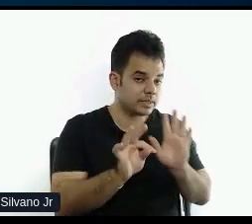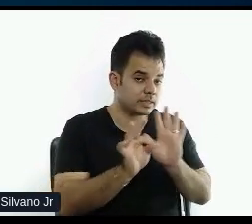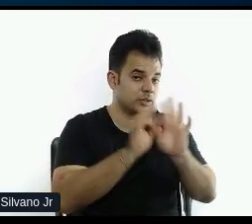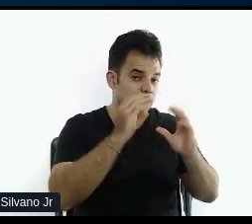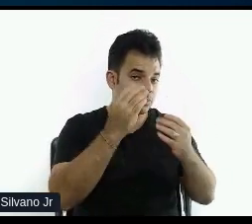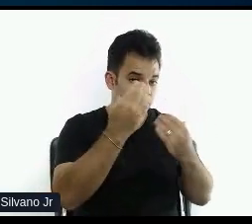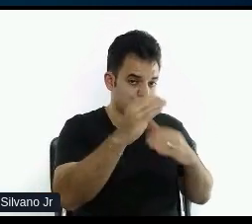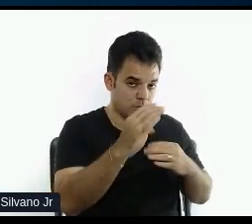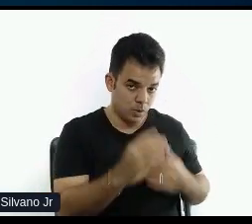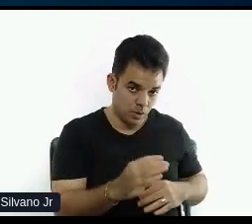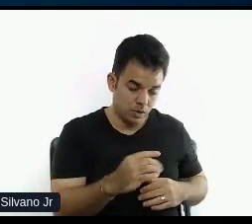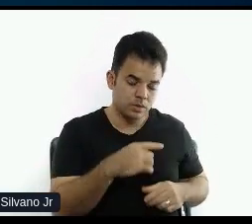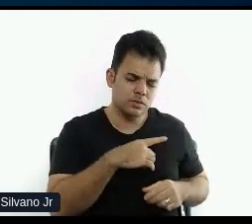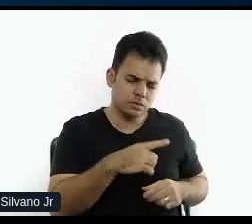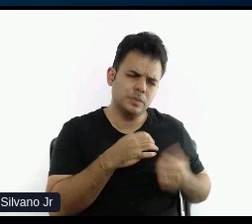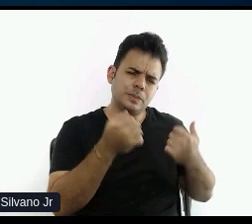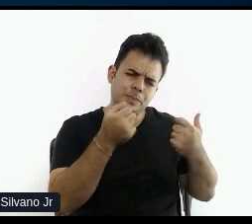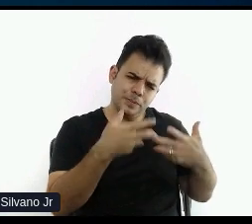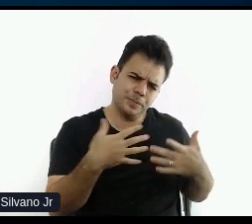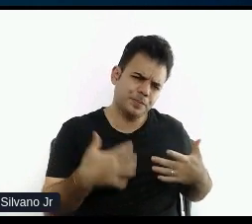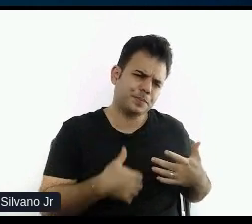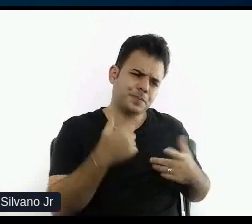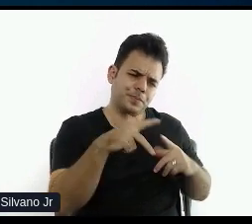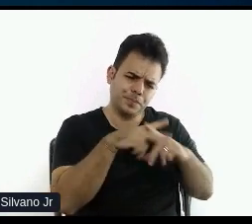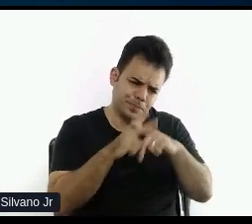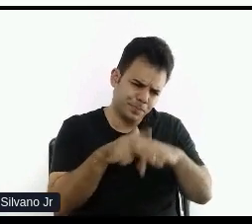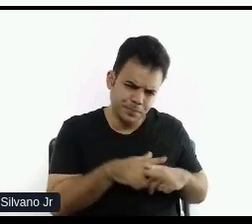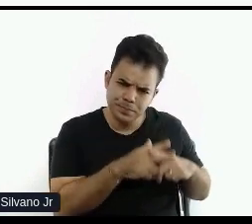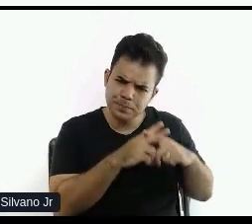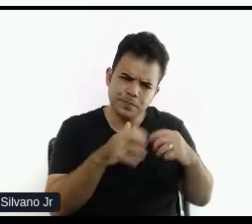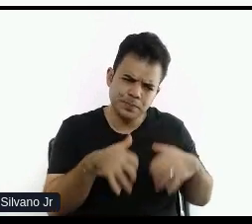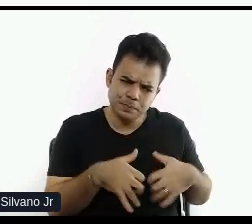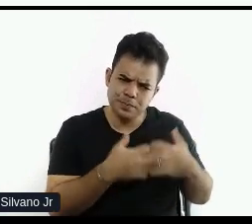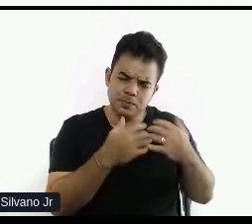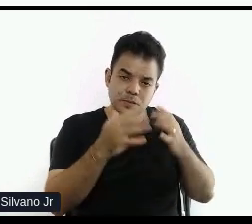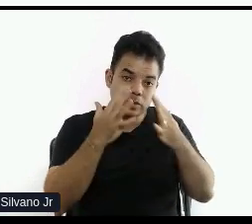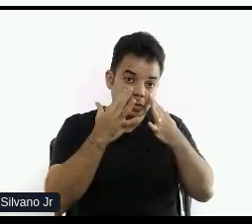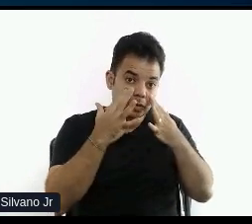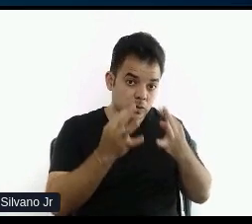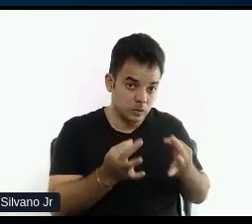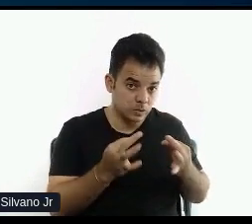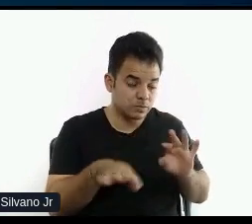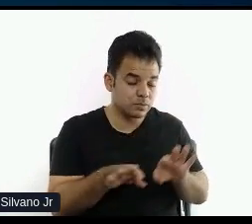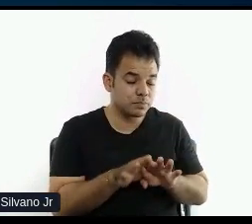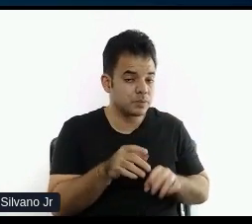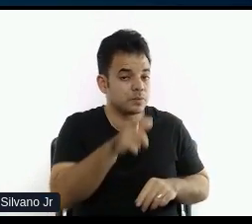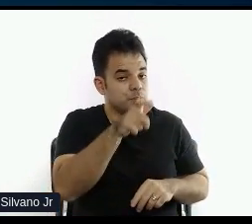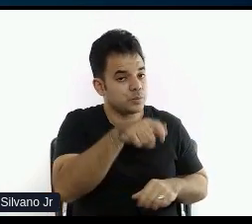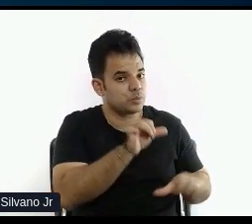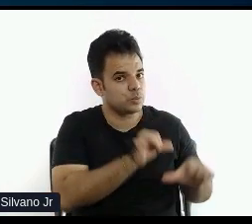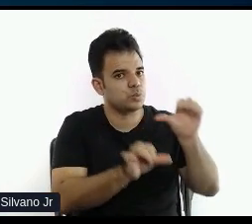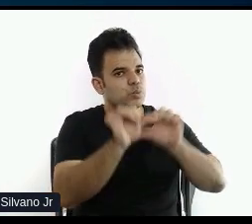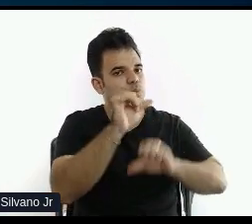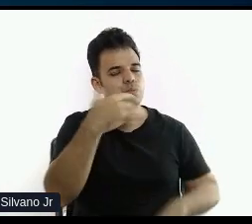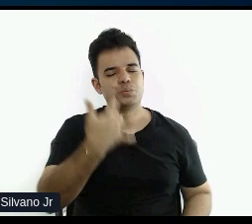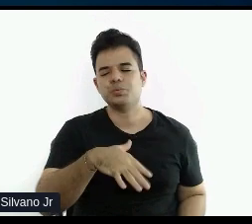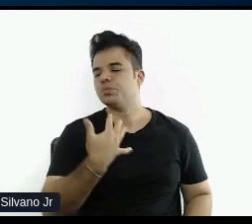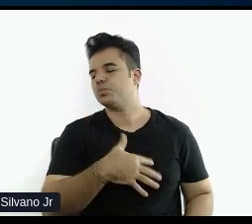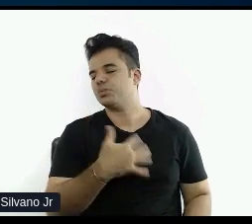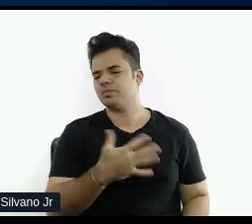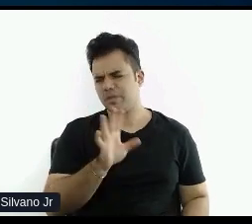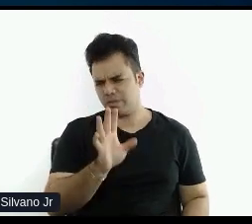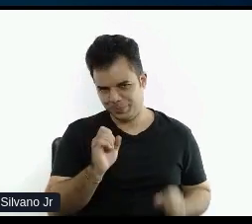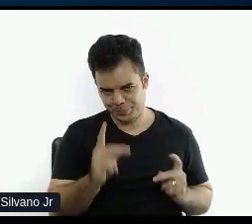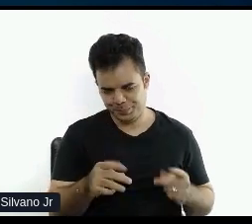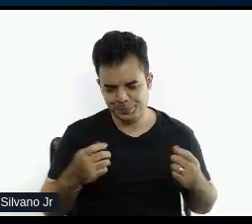lá um pouco melhor sobre esses mecanismos de alta tensão e sobre esses modelos transformadores, beleza? Mas, beleza, vamos lá,